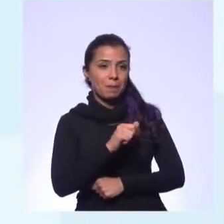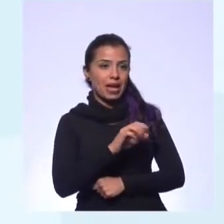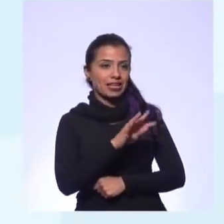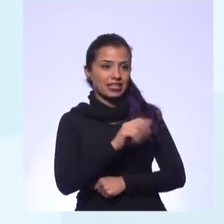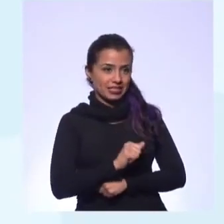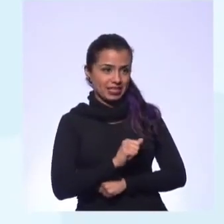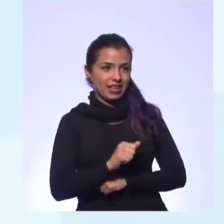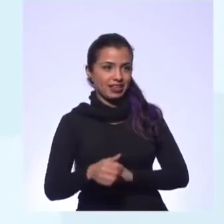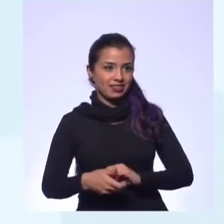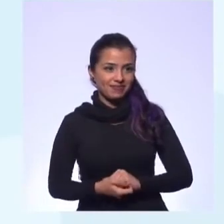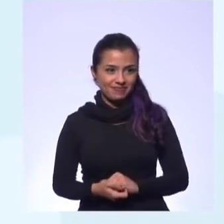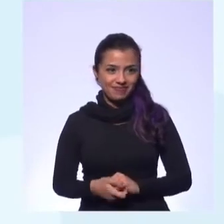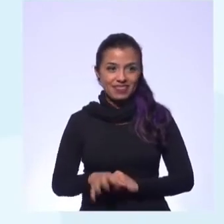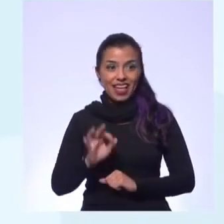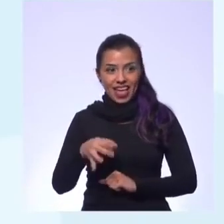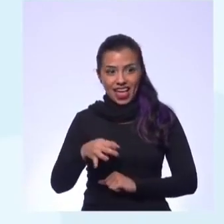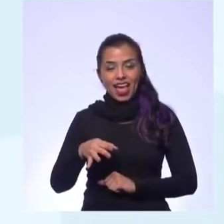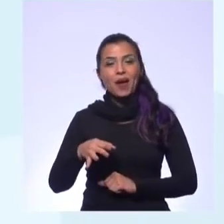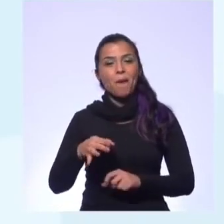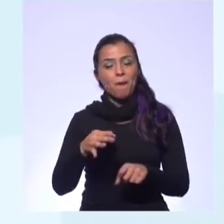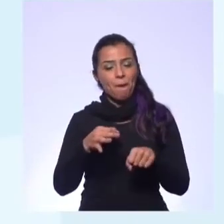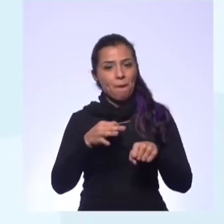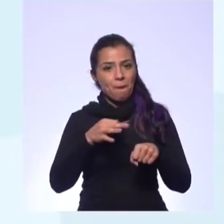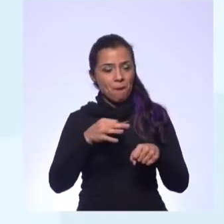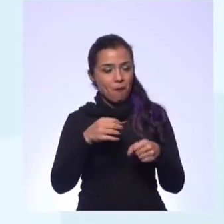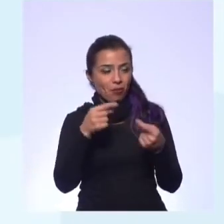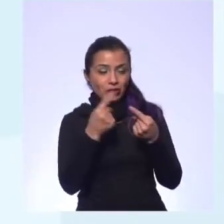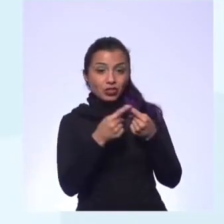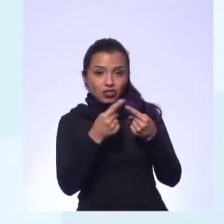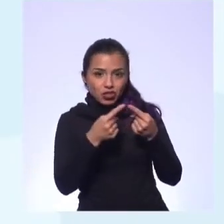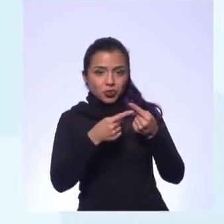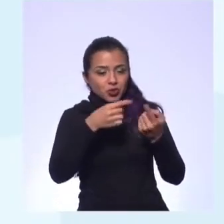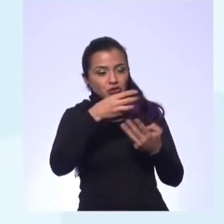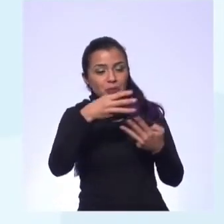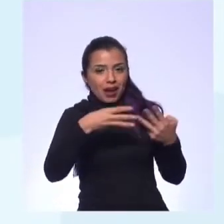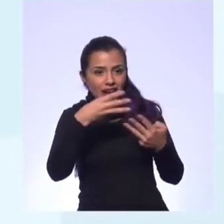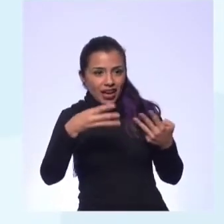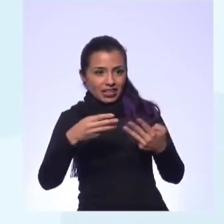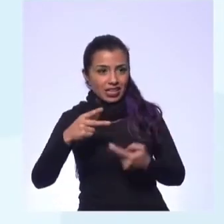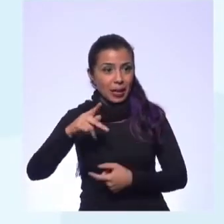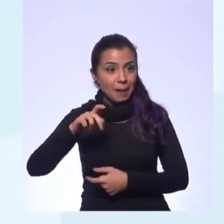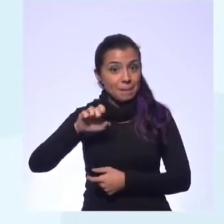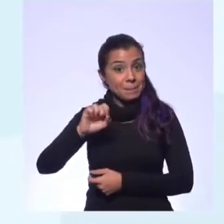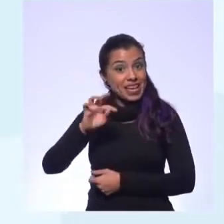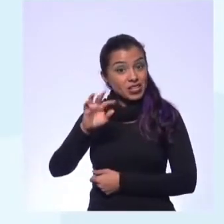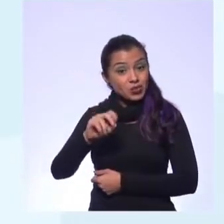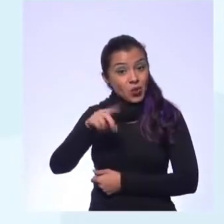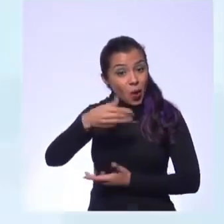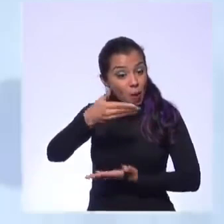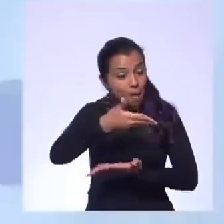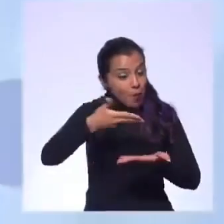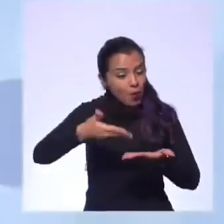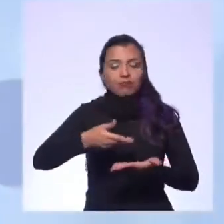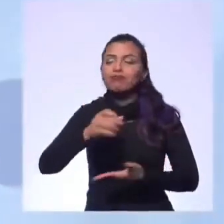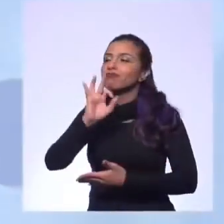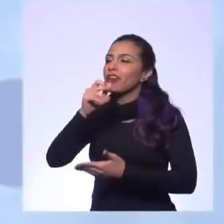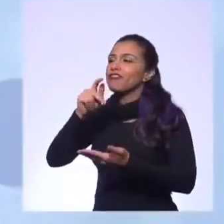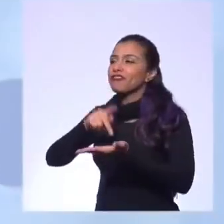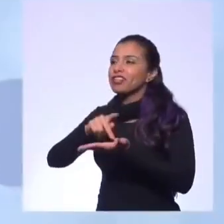É o macarrão, mas Isso. é um tipo do macarrão, né? O pesto é o molho, na verdade. É verdade, é o molho.